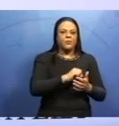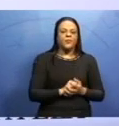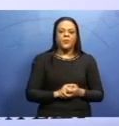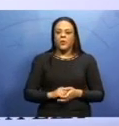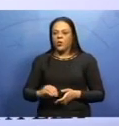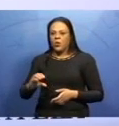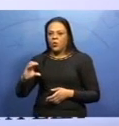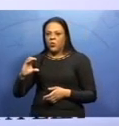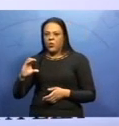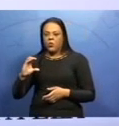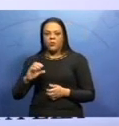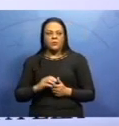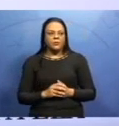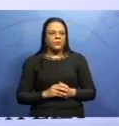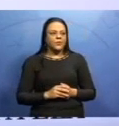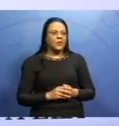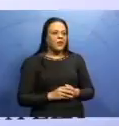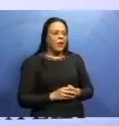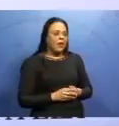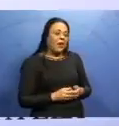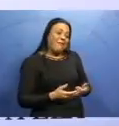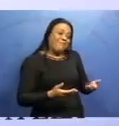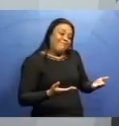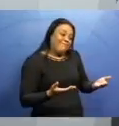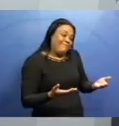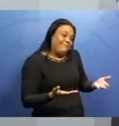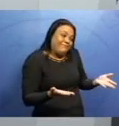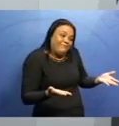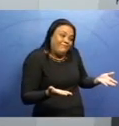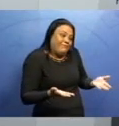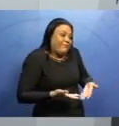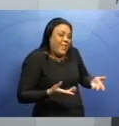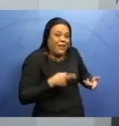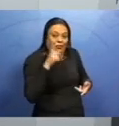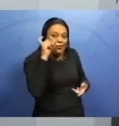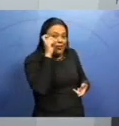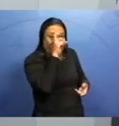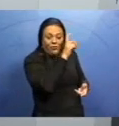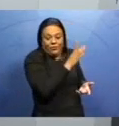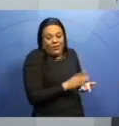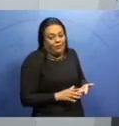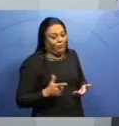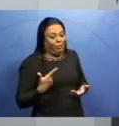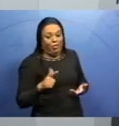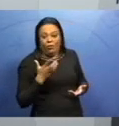Ou a C. Agora seria difícil arrumar comida e não deu comida a ela.